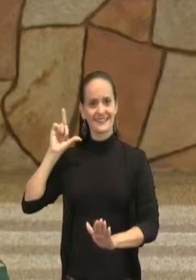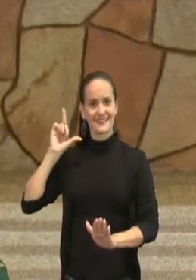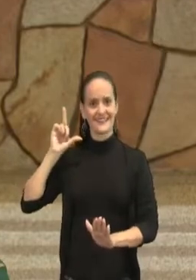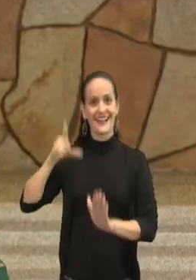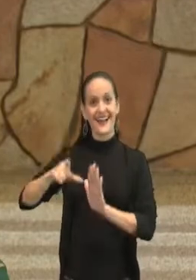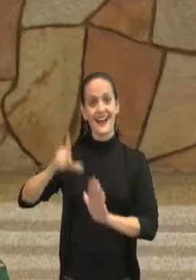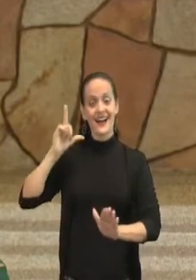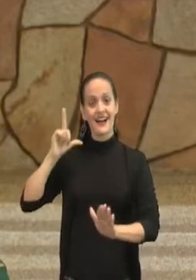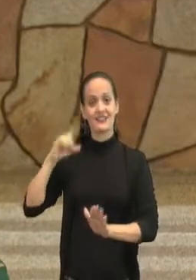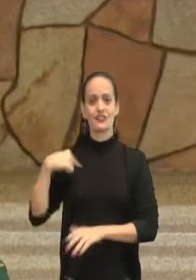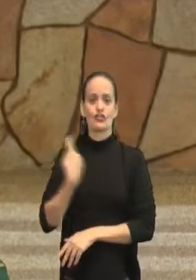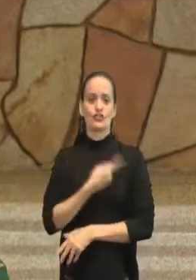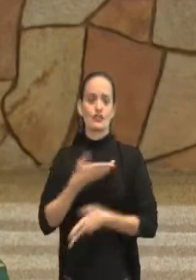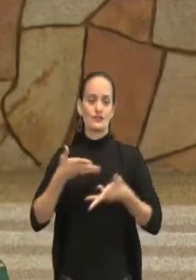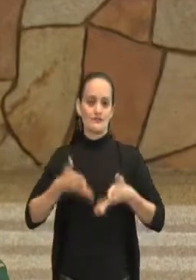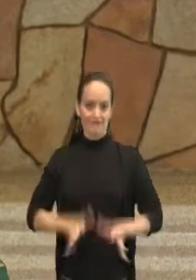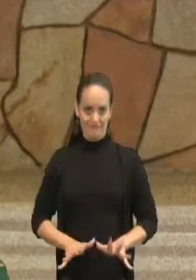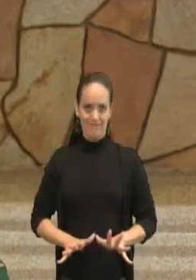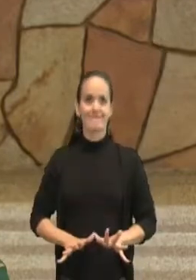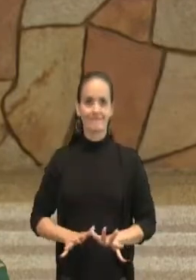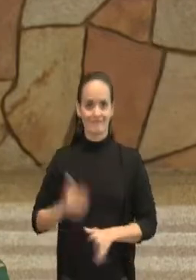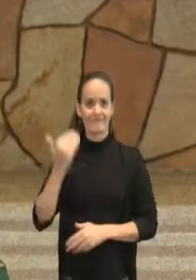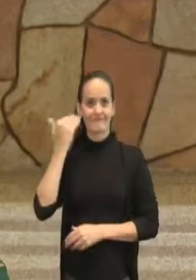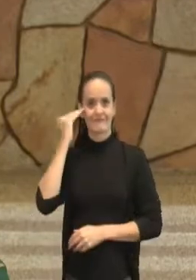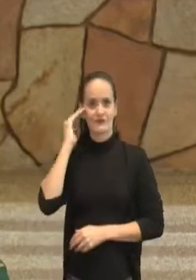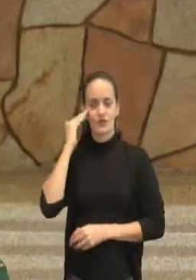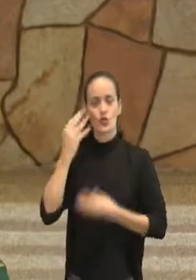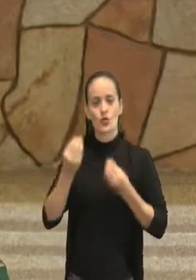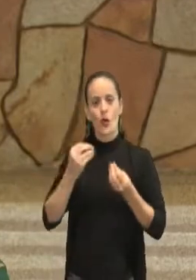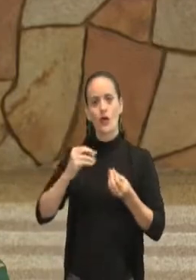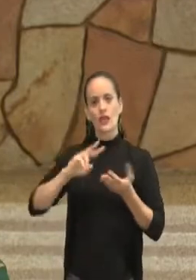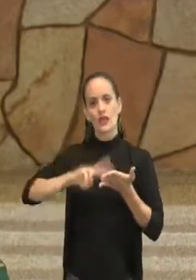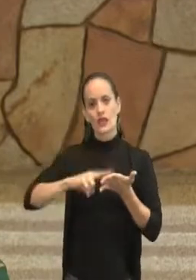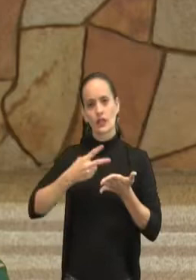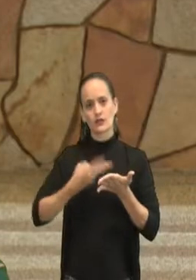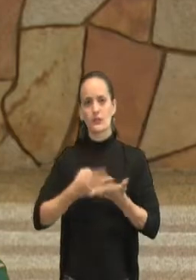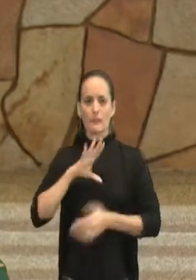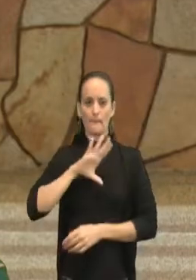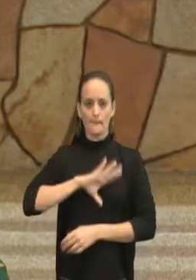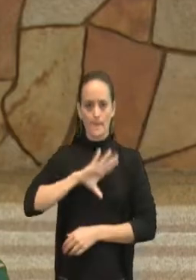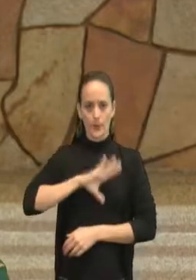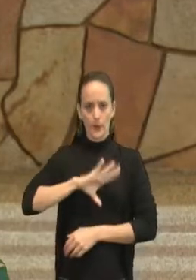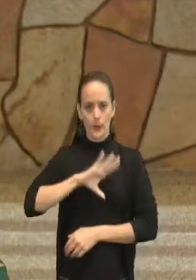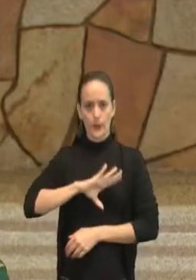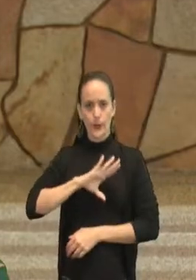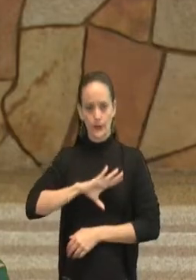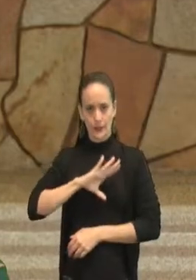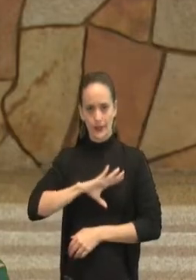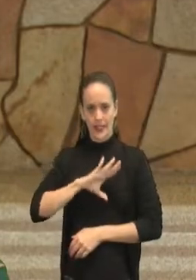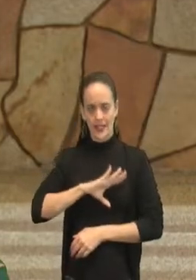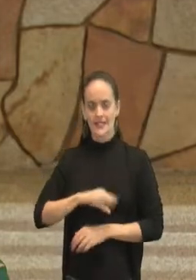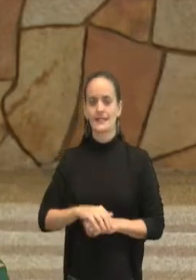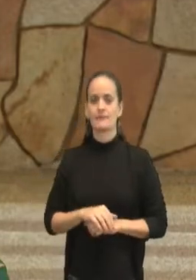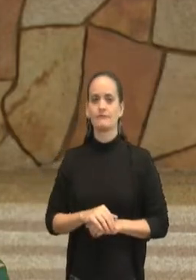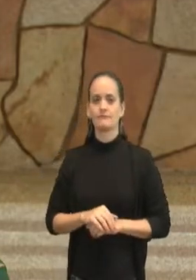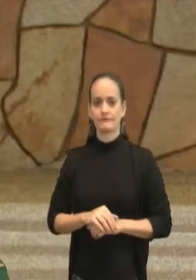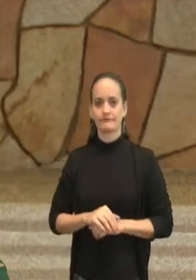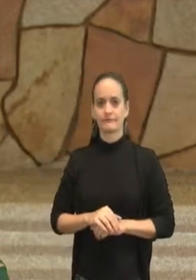então, predestinados, como traduzimos para o português. Mas se eles